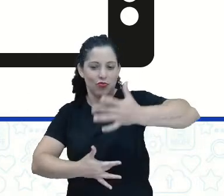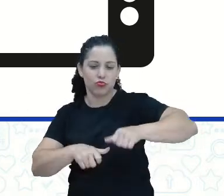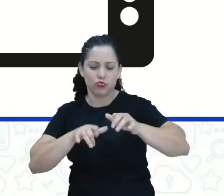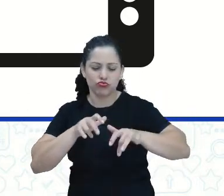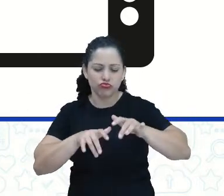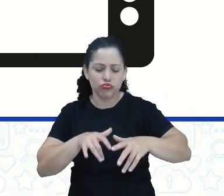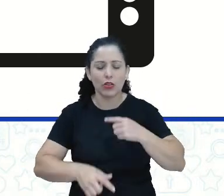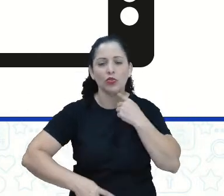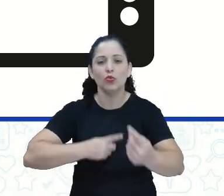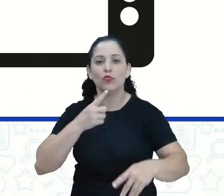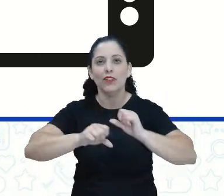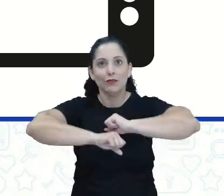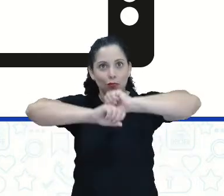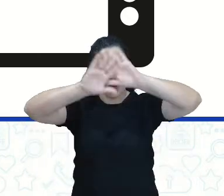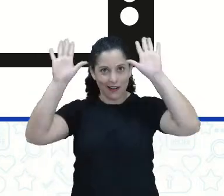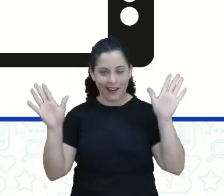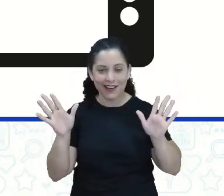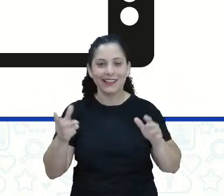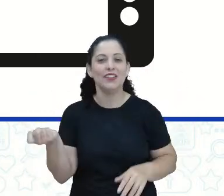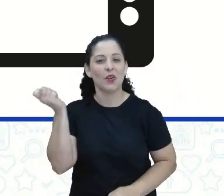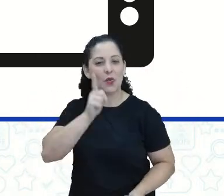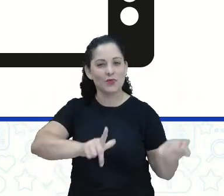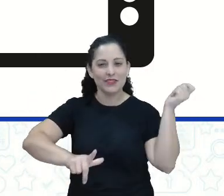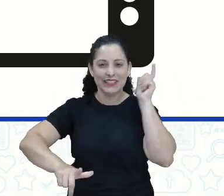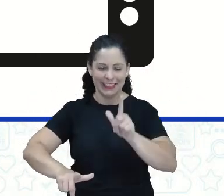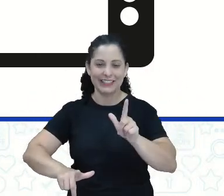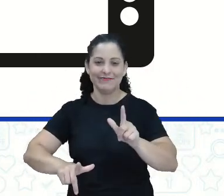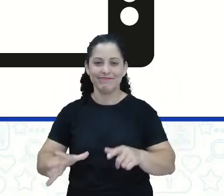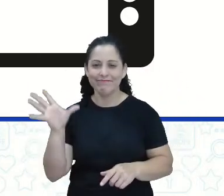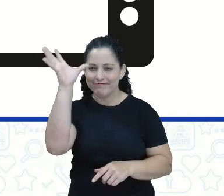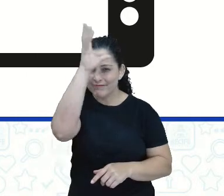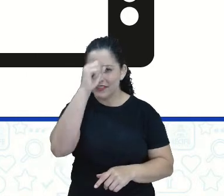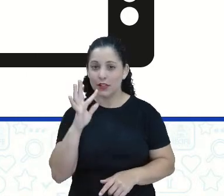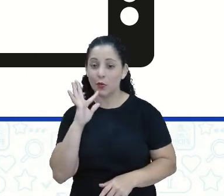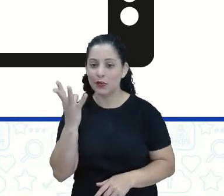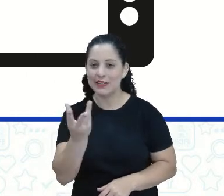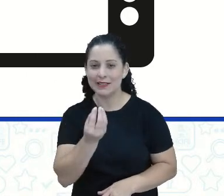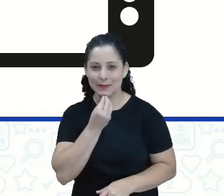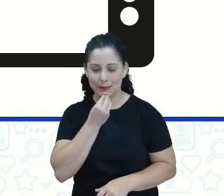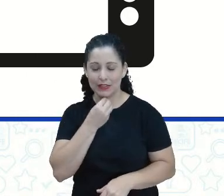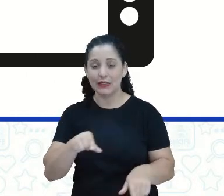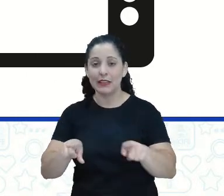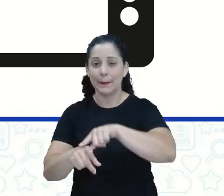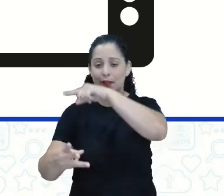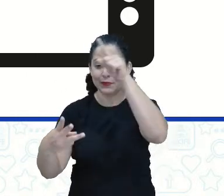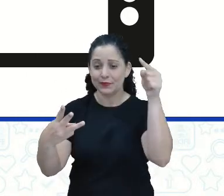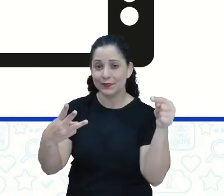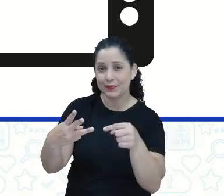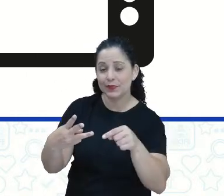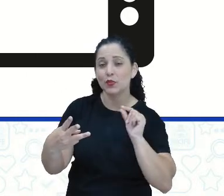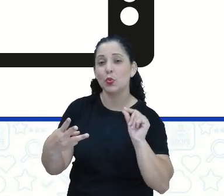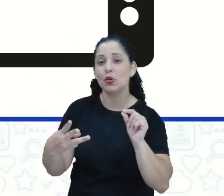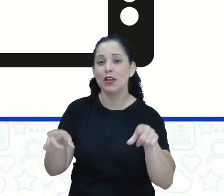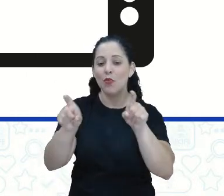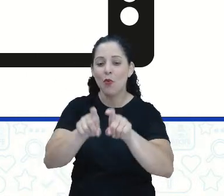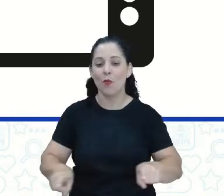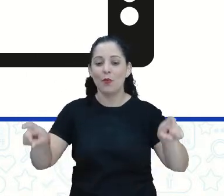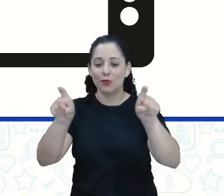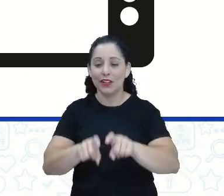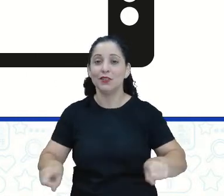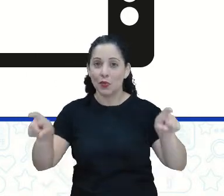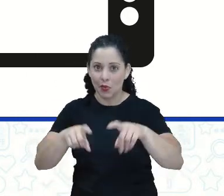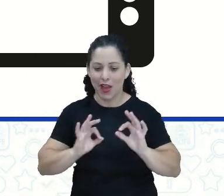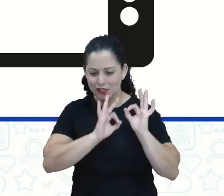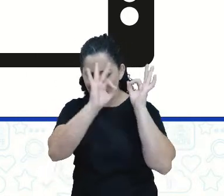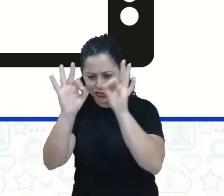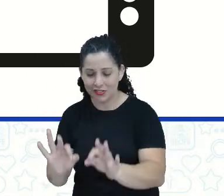dúvidas e ficar aí maravilhados aí com o conhecimento. Também tem aí o computador para a gente assistir a aula via